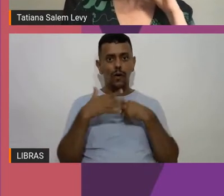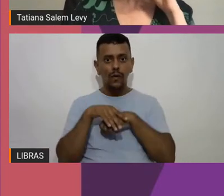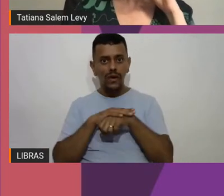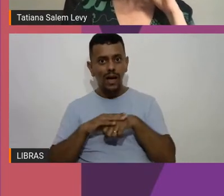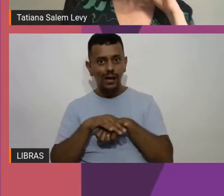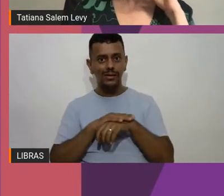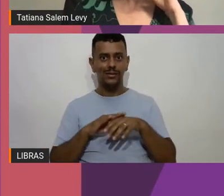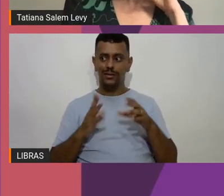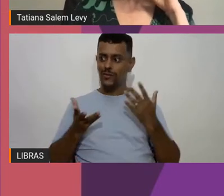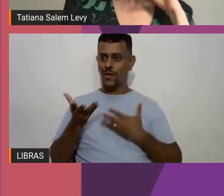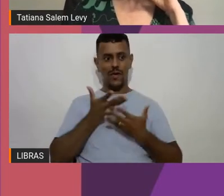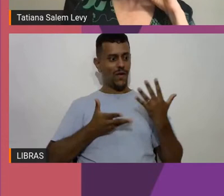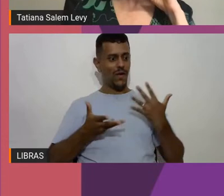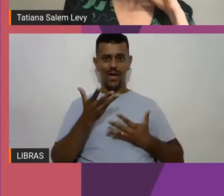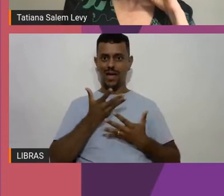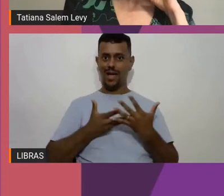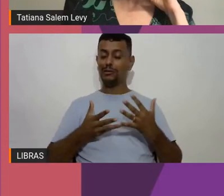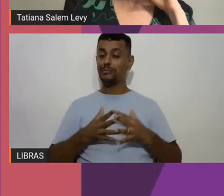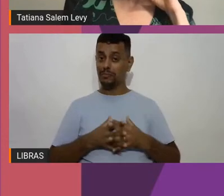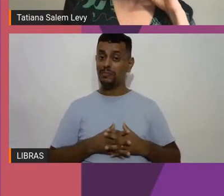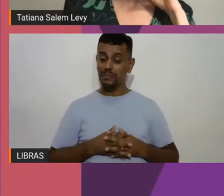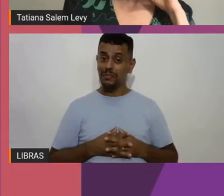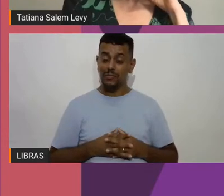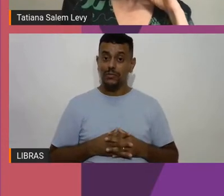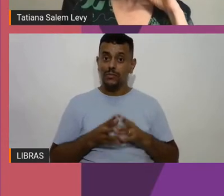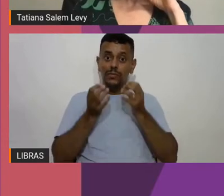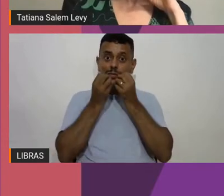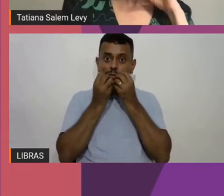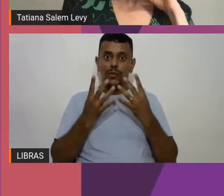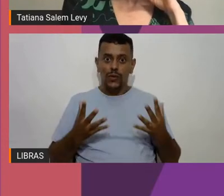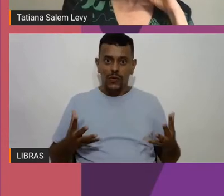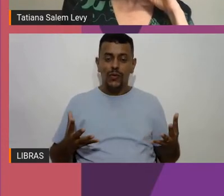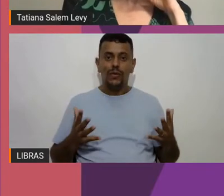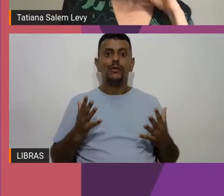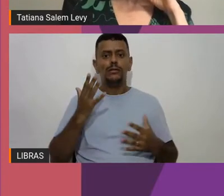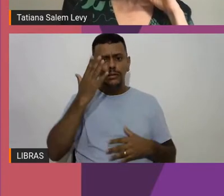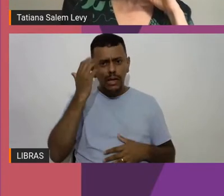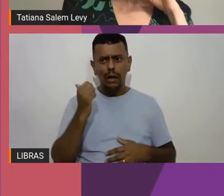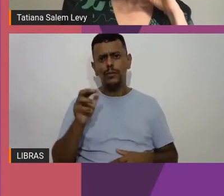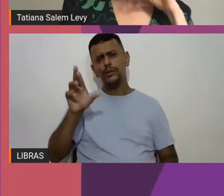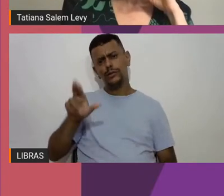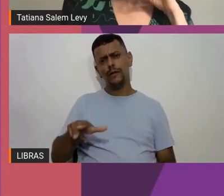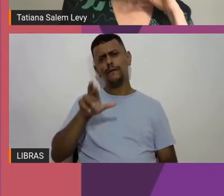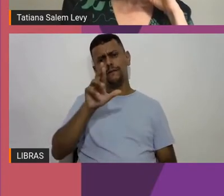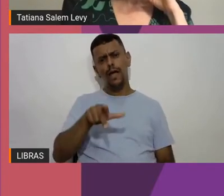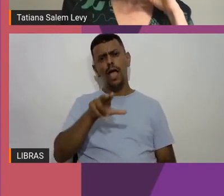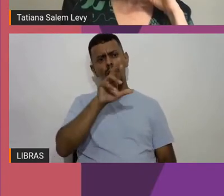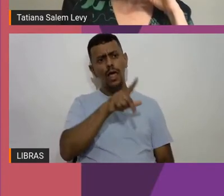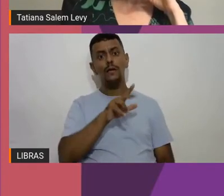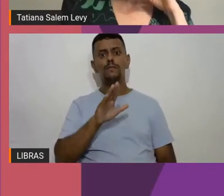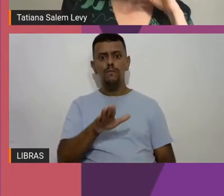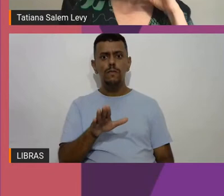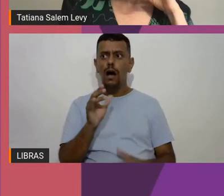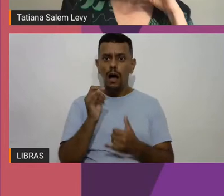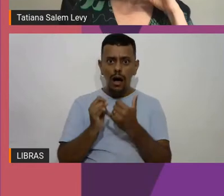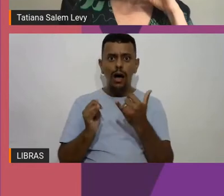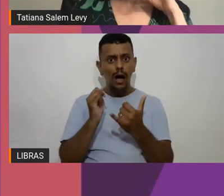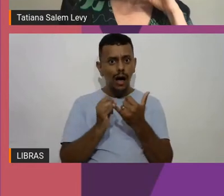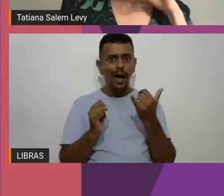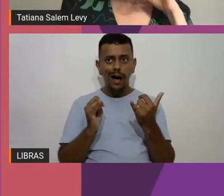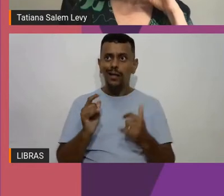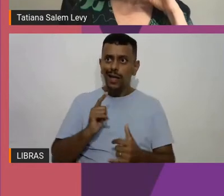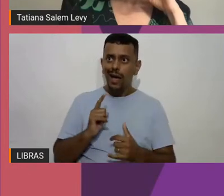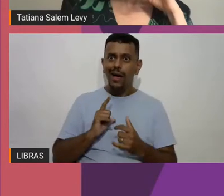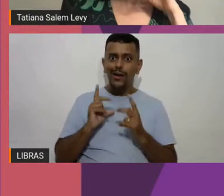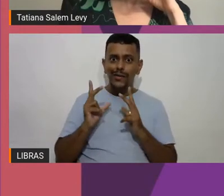troca de ideias as perspectivas distintas mas com muita coisa em comum acho isso